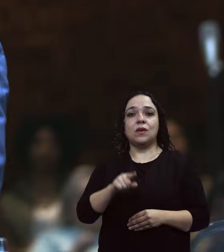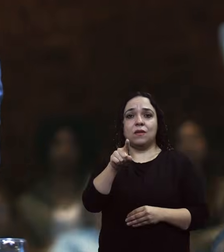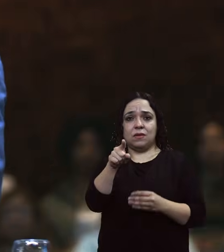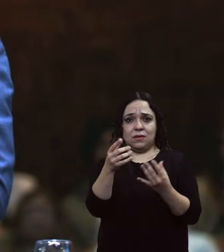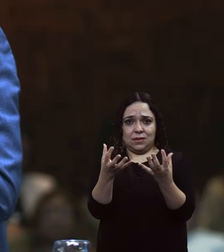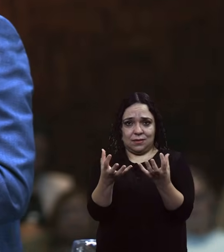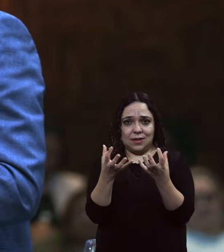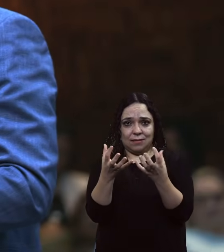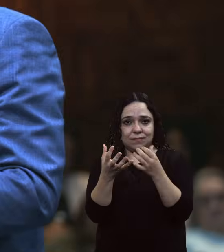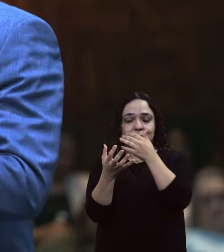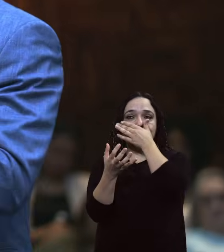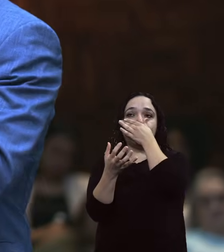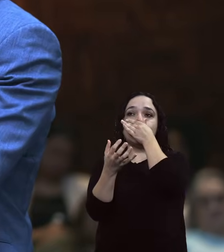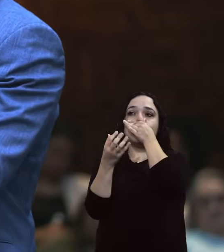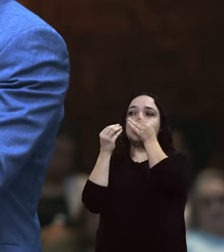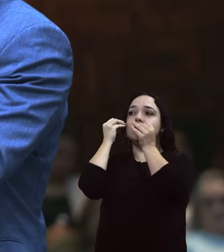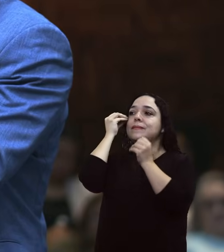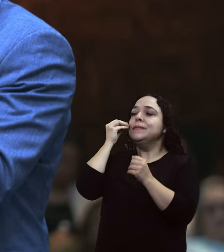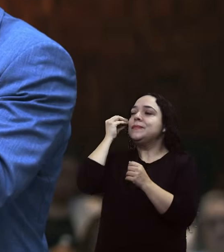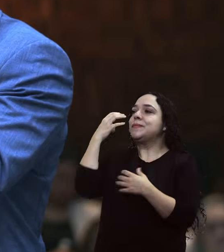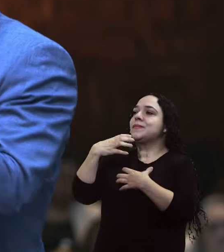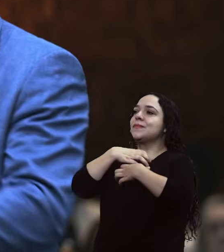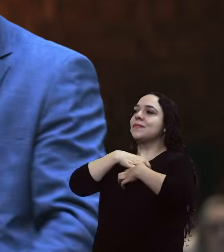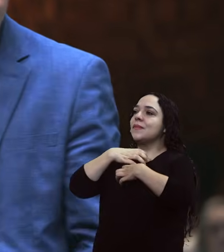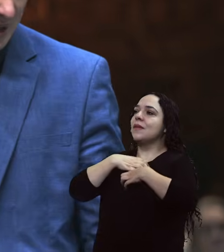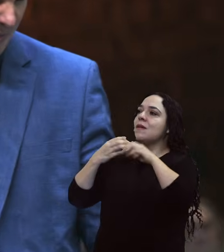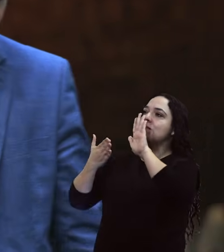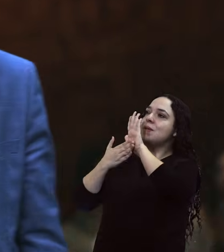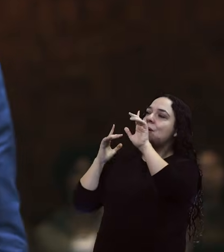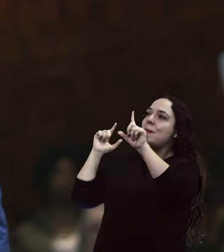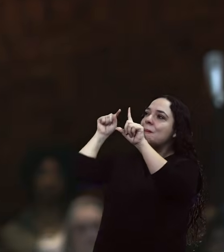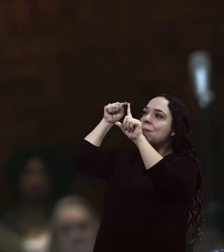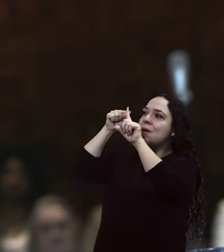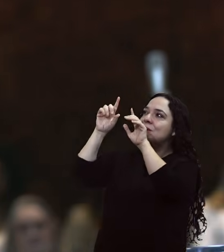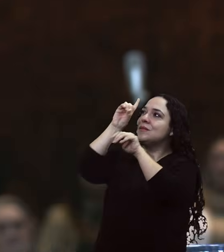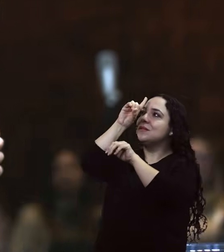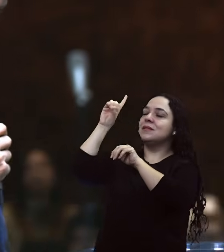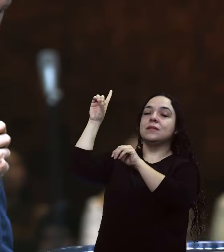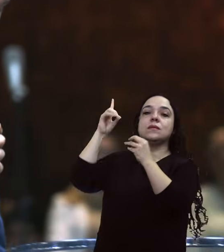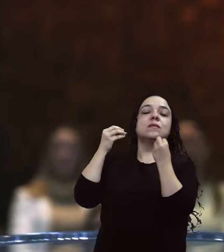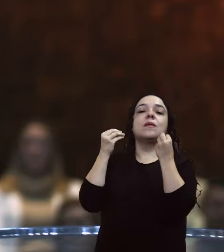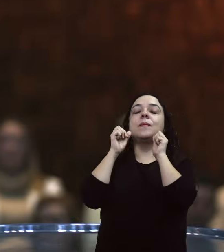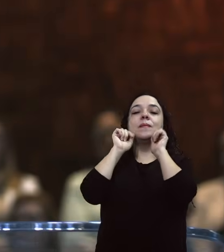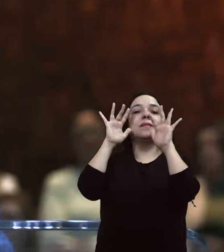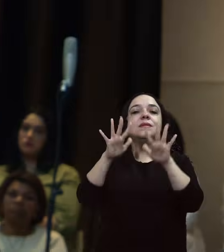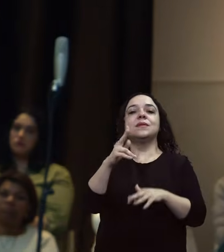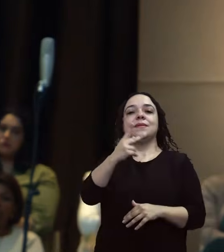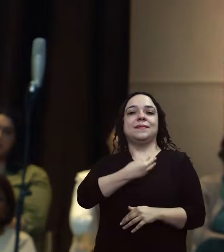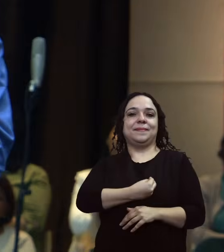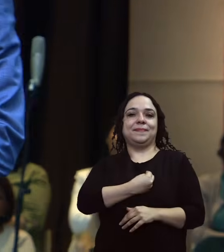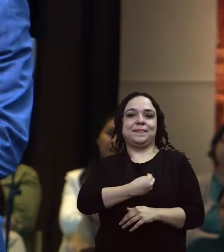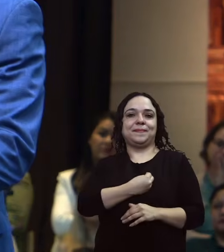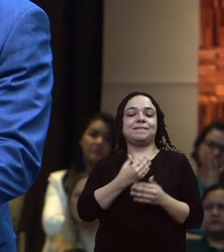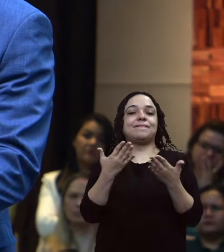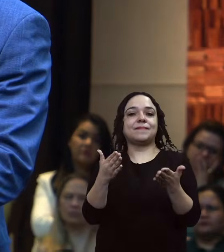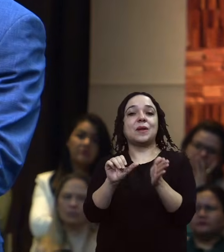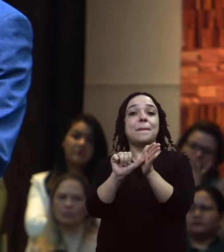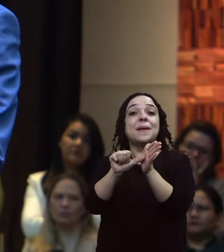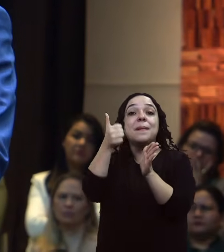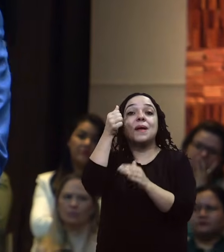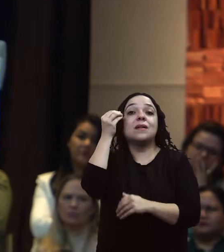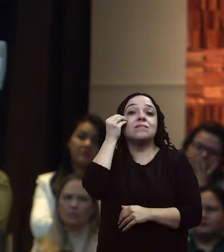queremos viver o propósito de Deus e termos uma vida abençoada. O primeiro propósito, o primeiro teste que